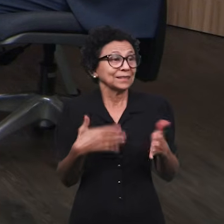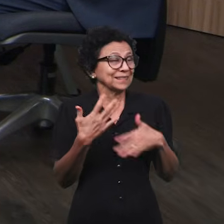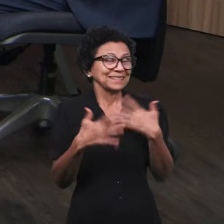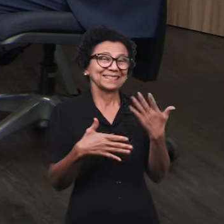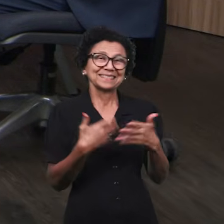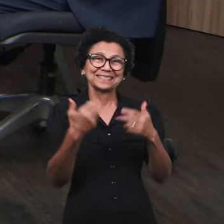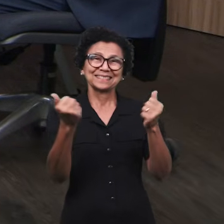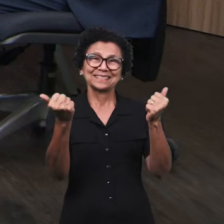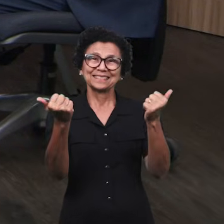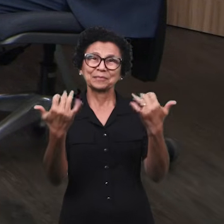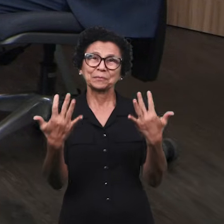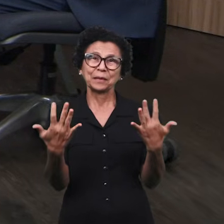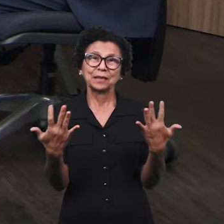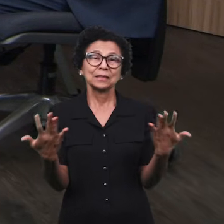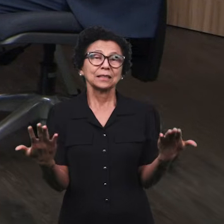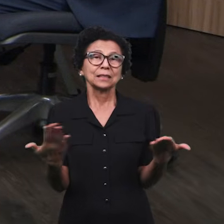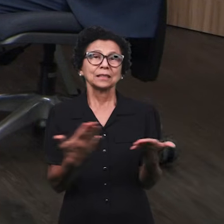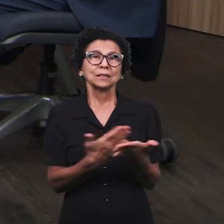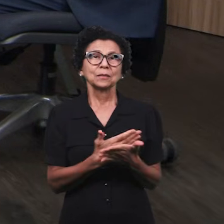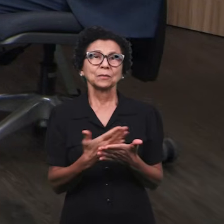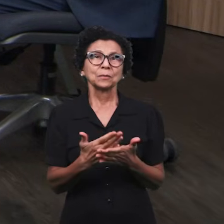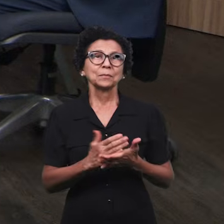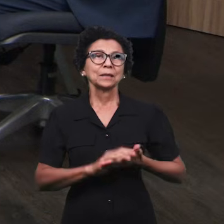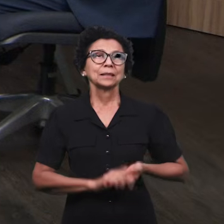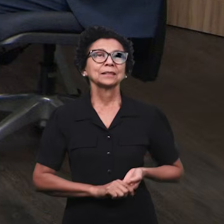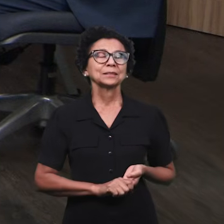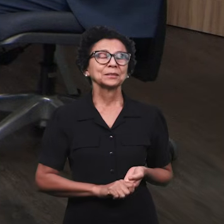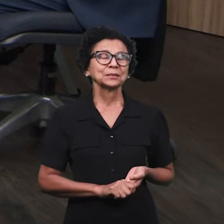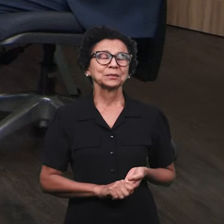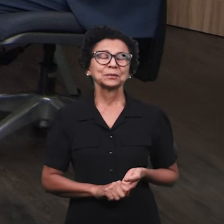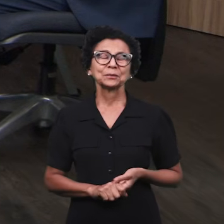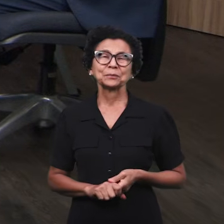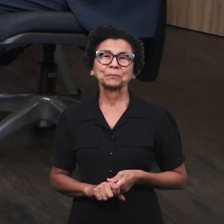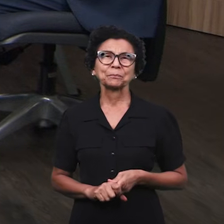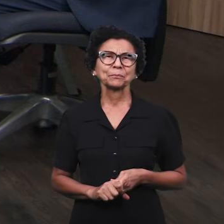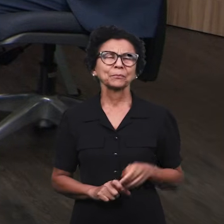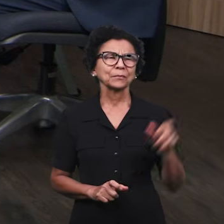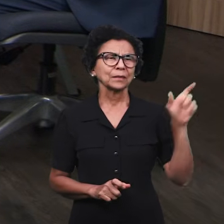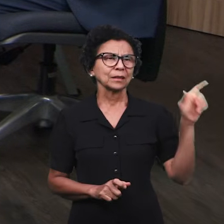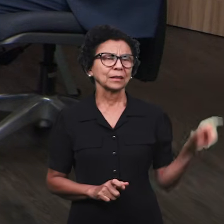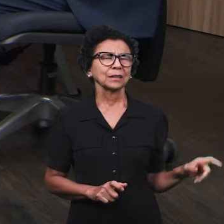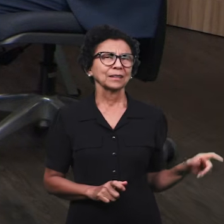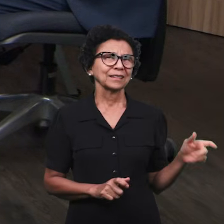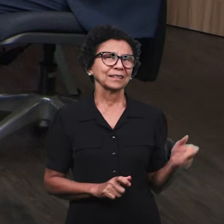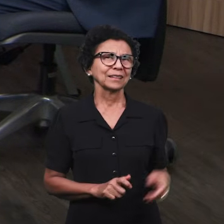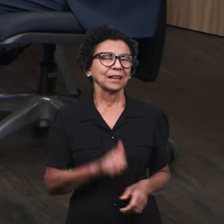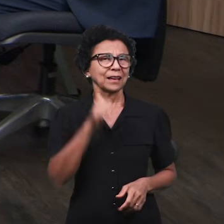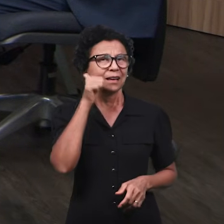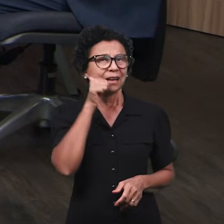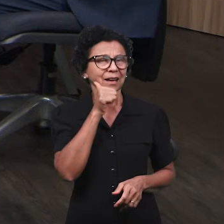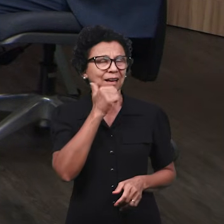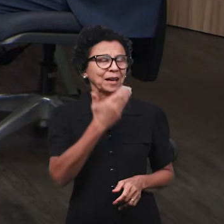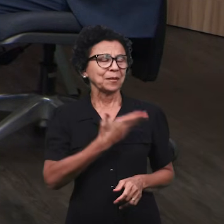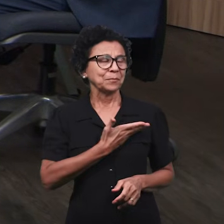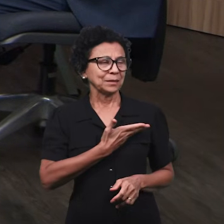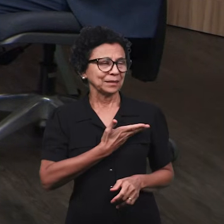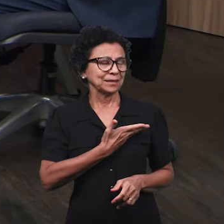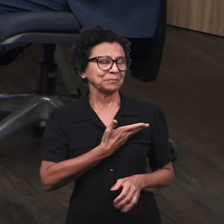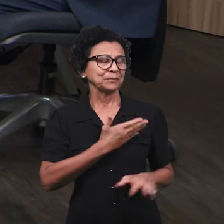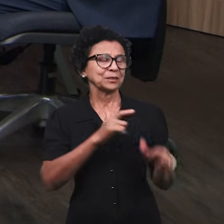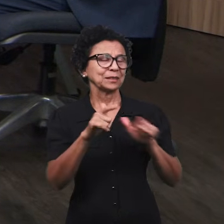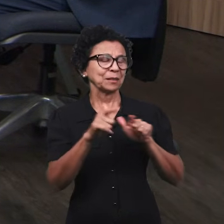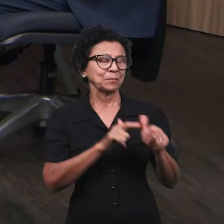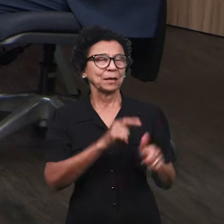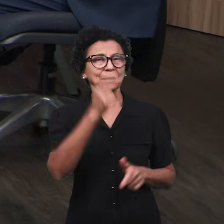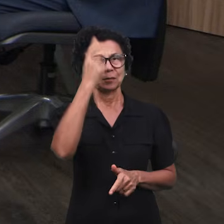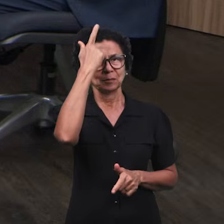que bênção, e eu começo cumprimentando a minha querida colega de trabalho, Priscila Lopes. Priscila, paz do